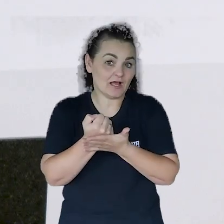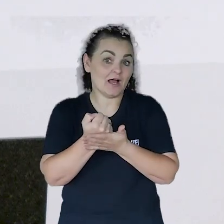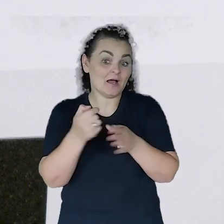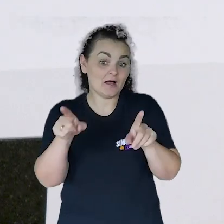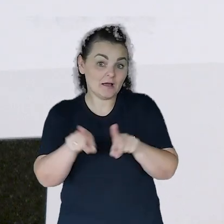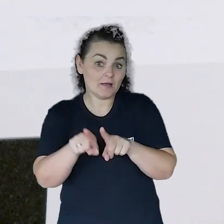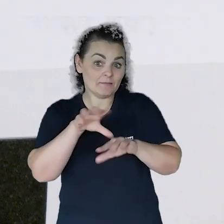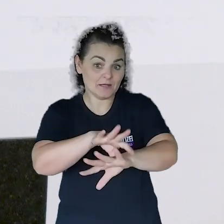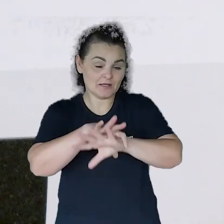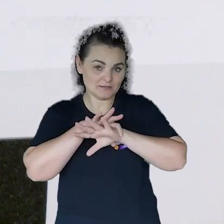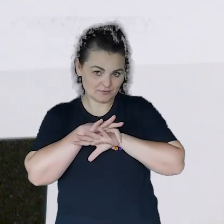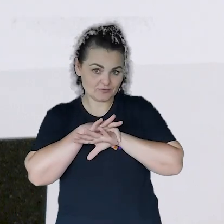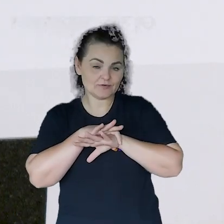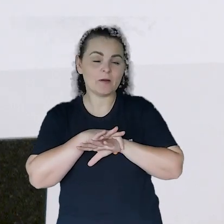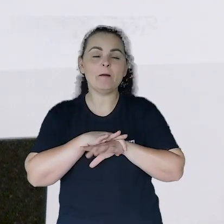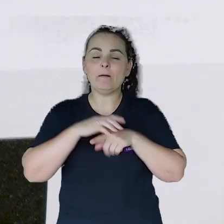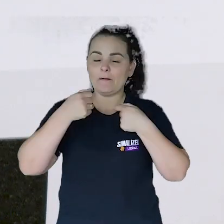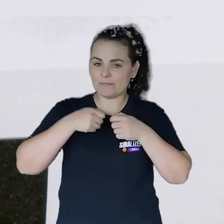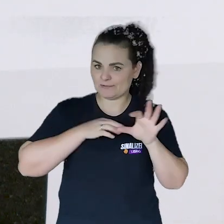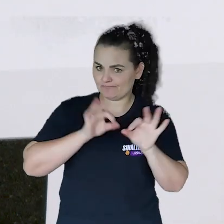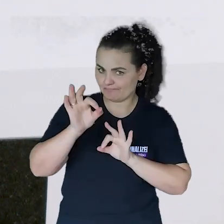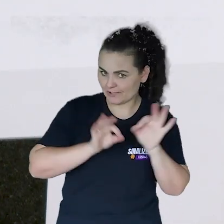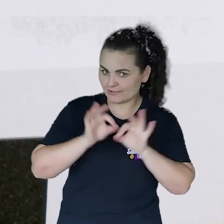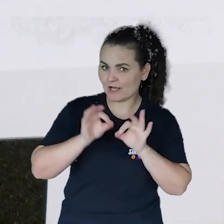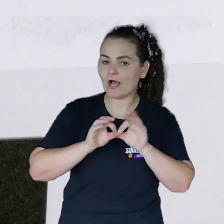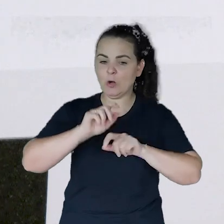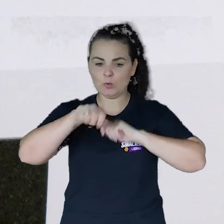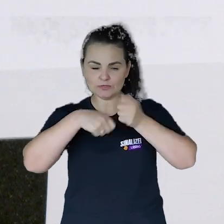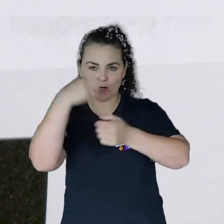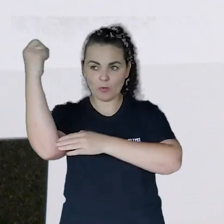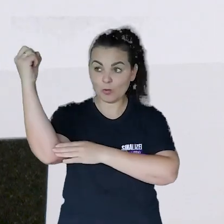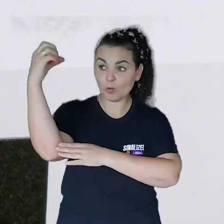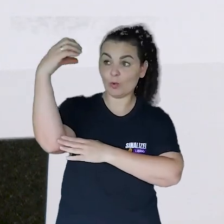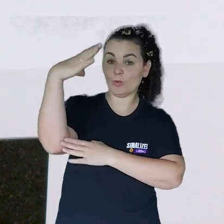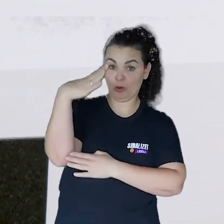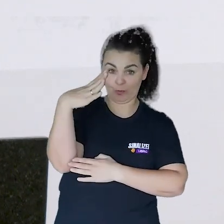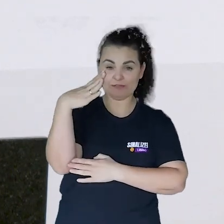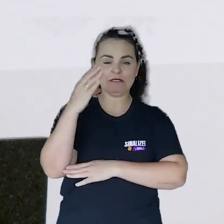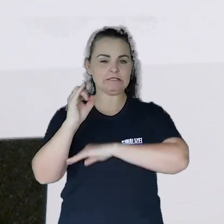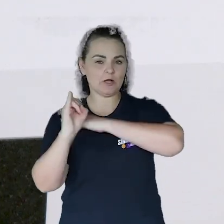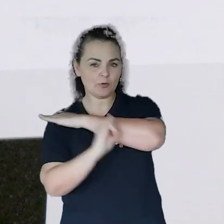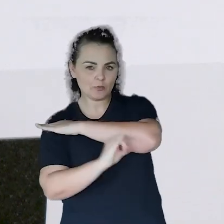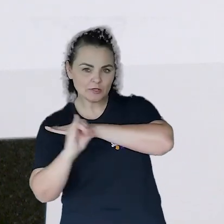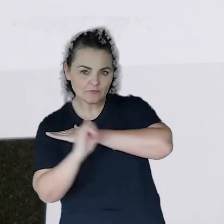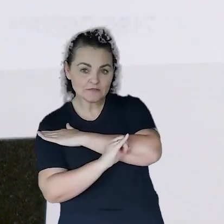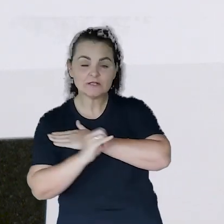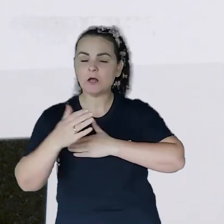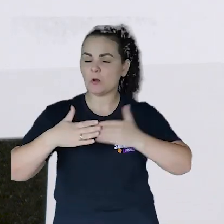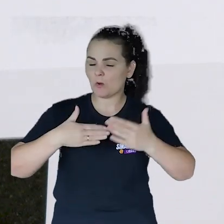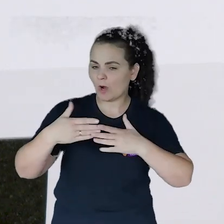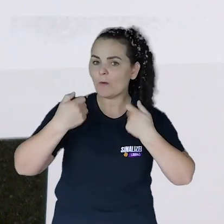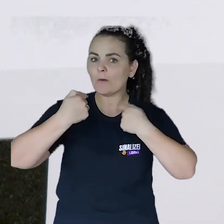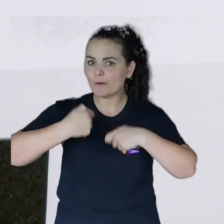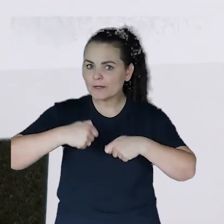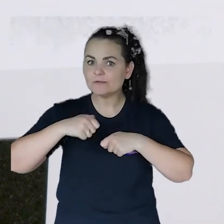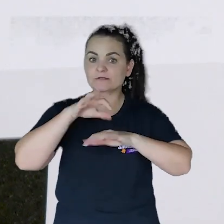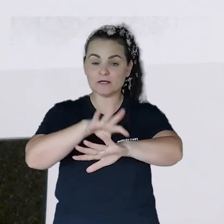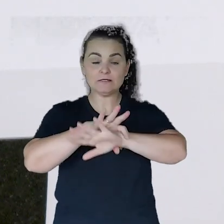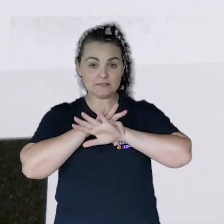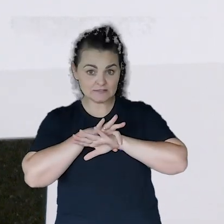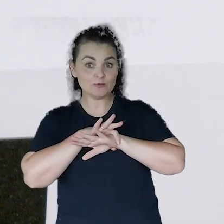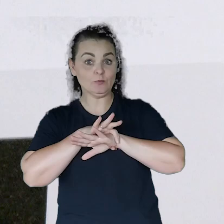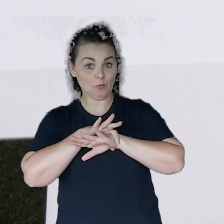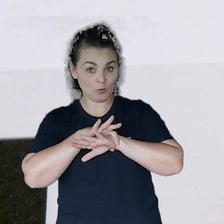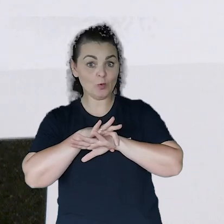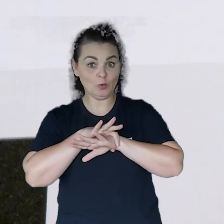segurança planejar a sinalização A iluminação e qualquer infraestrutura necessária para garantir que o bolsão